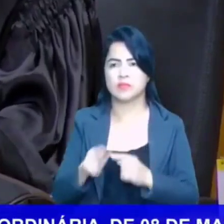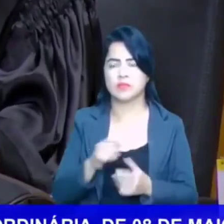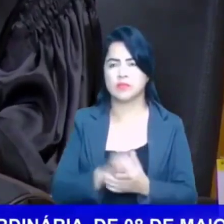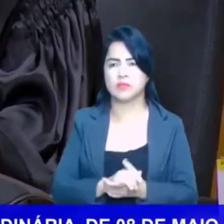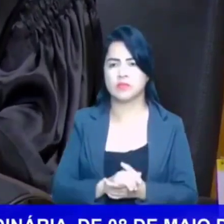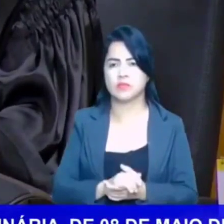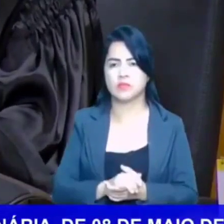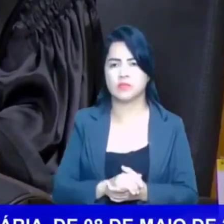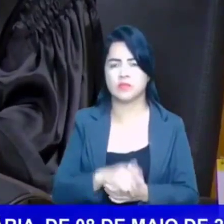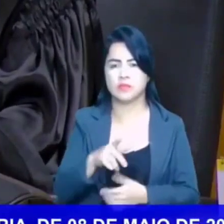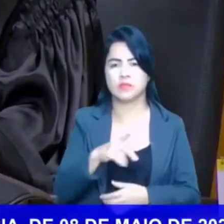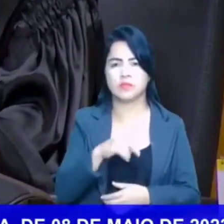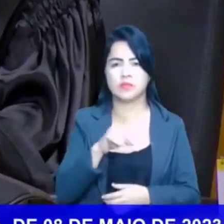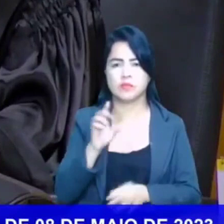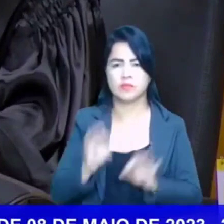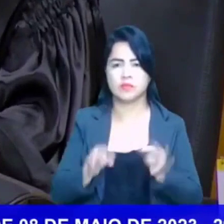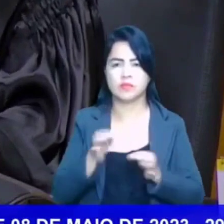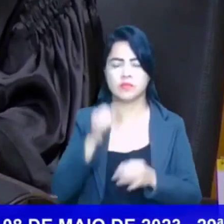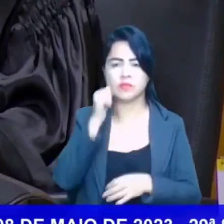divergiu a doutora Paola